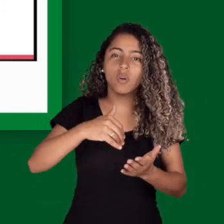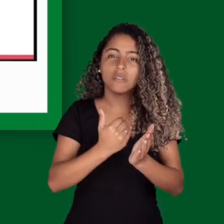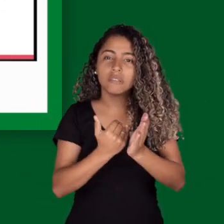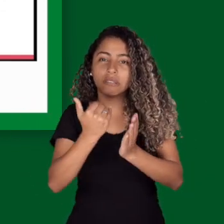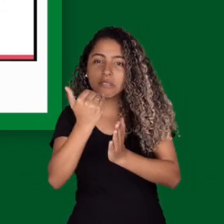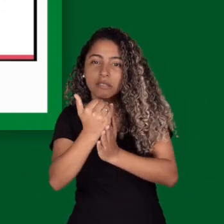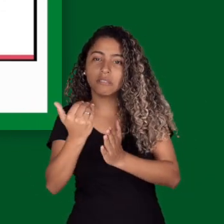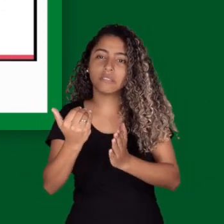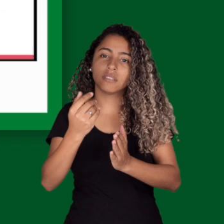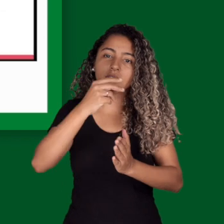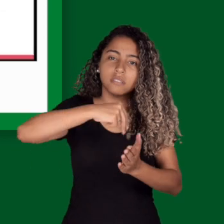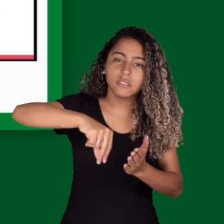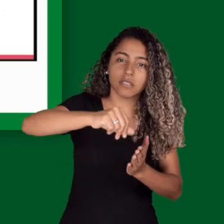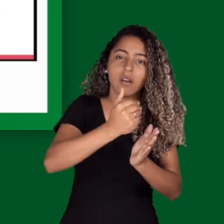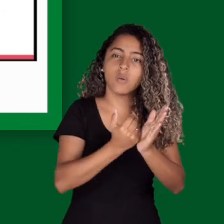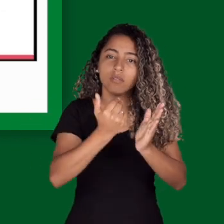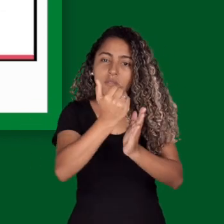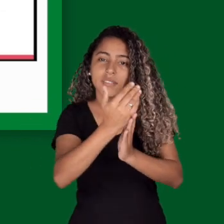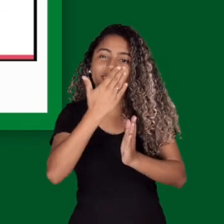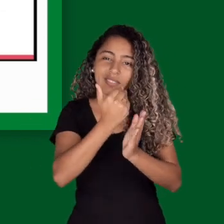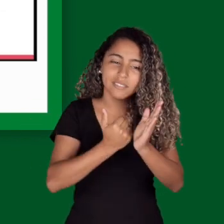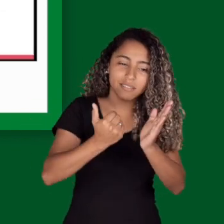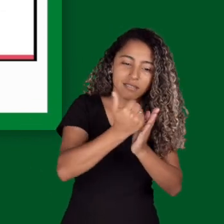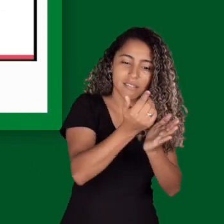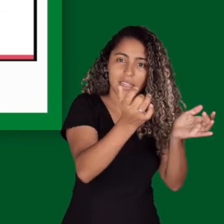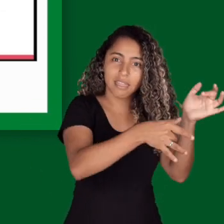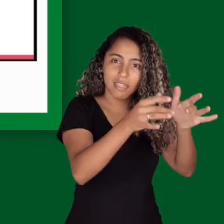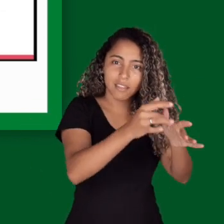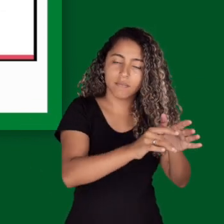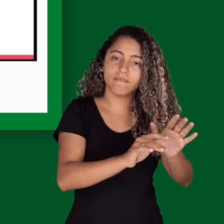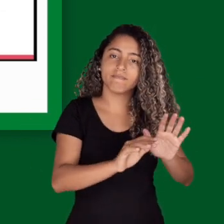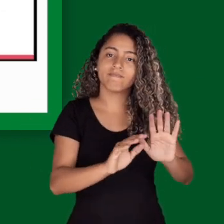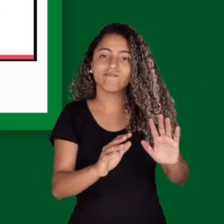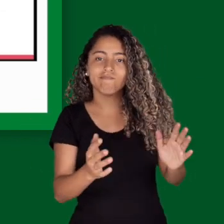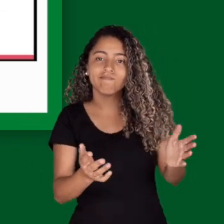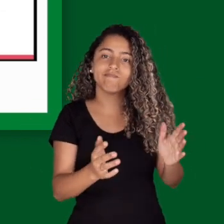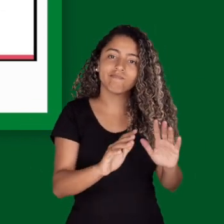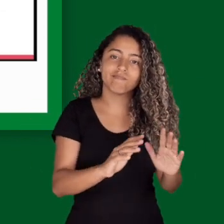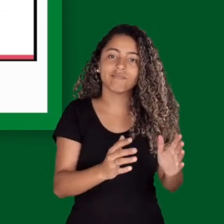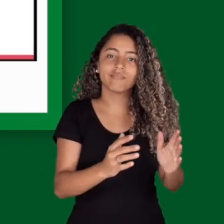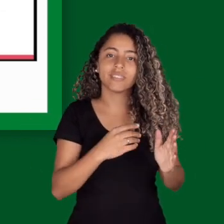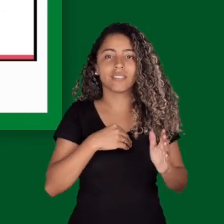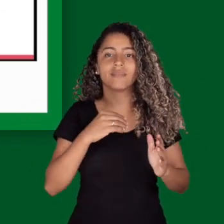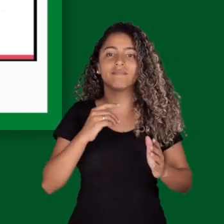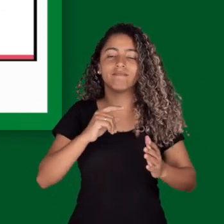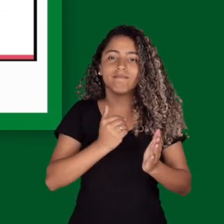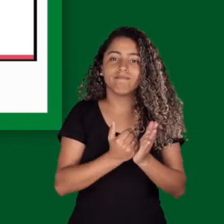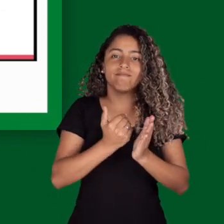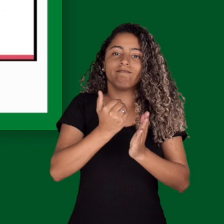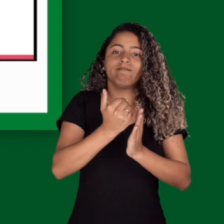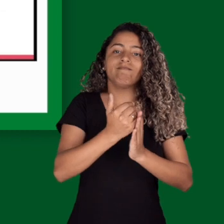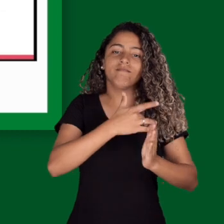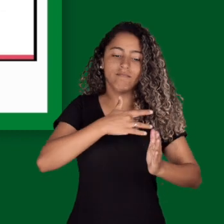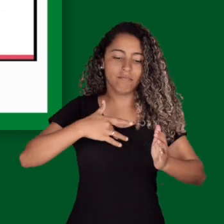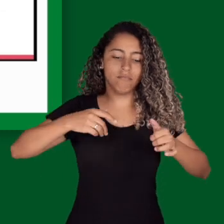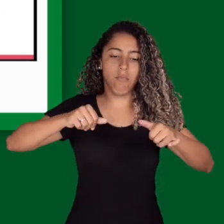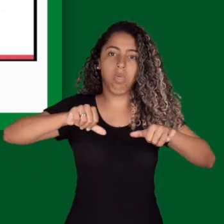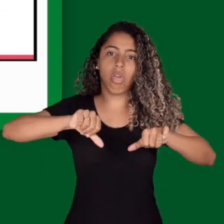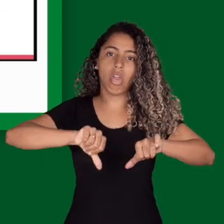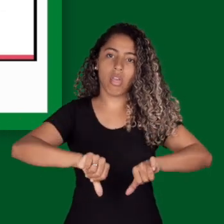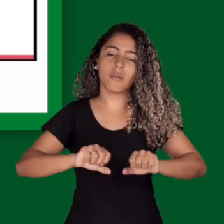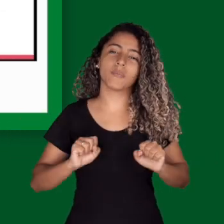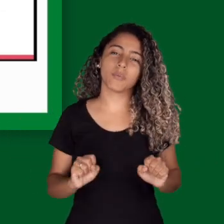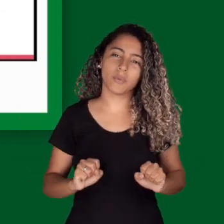de óleo, gordura e sal e açúcar pela indústria, então já são alimentos que têm mais caloria, né, e podem